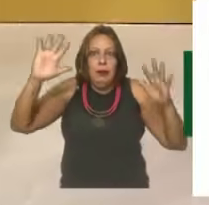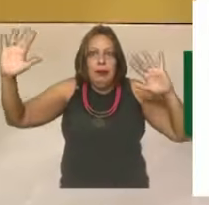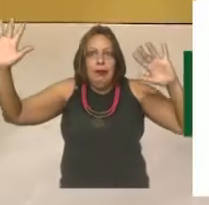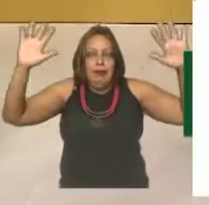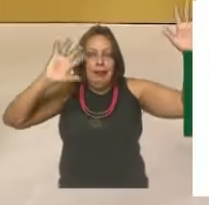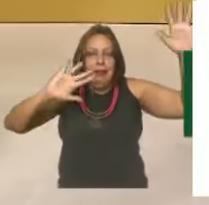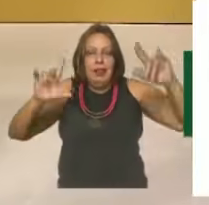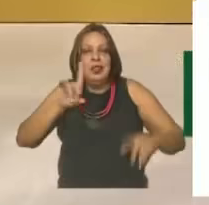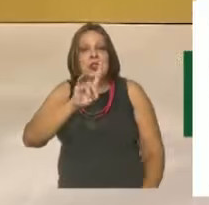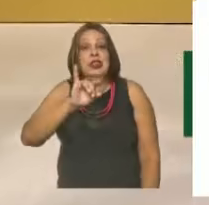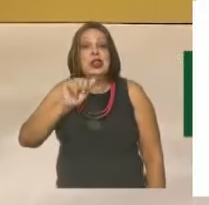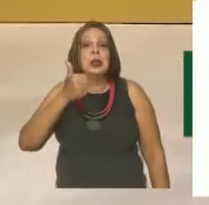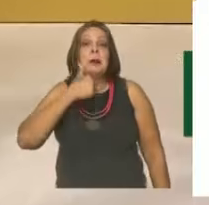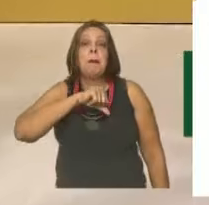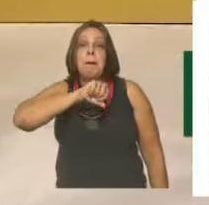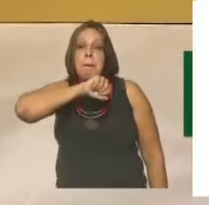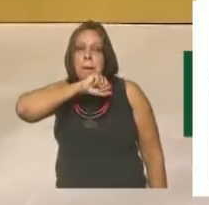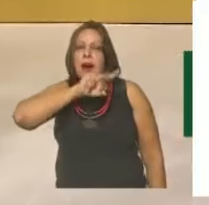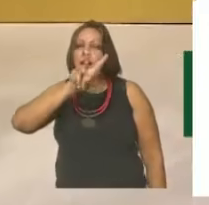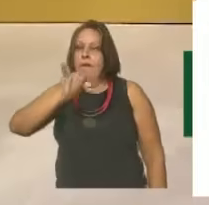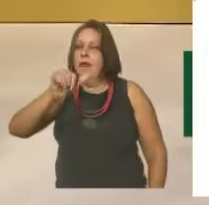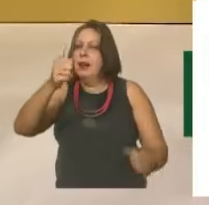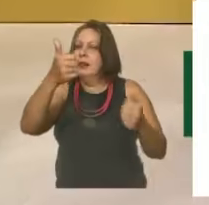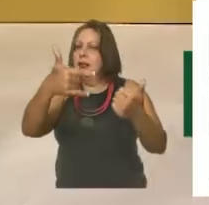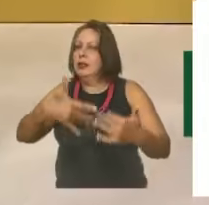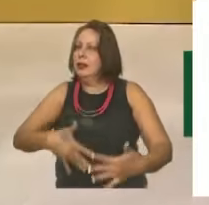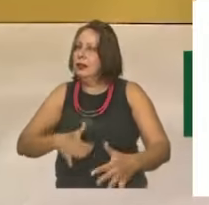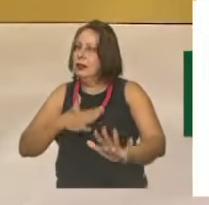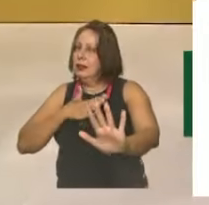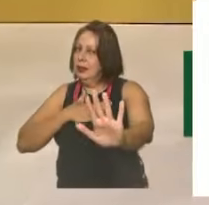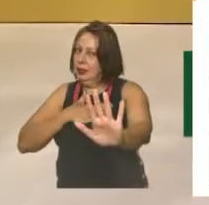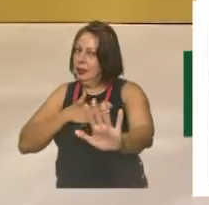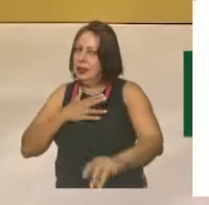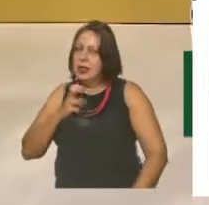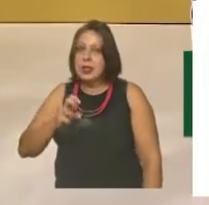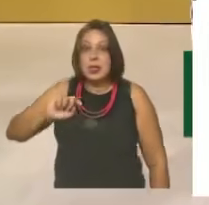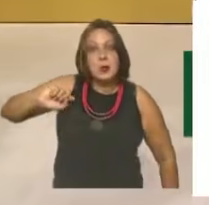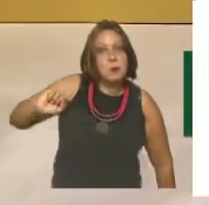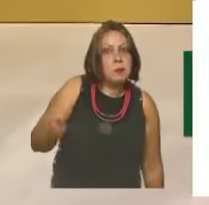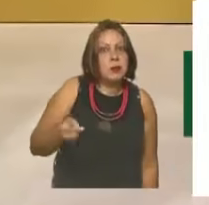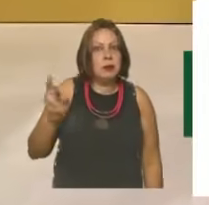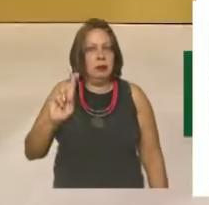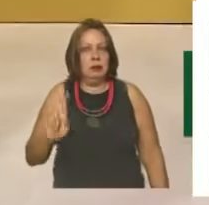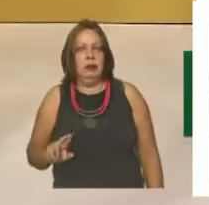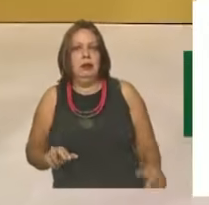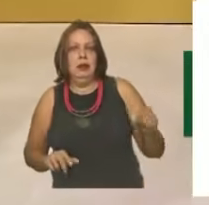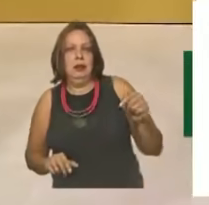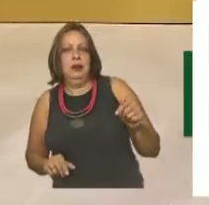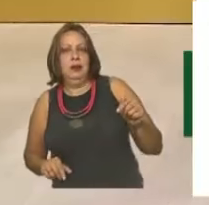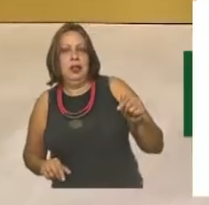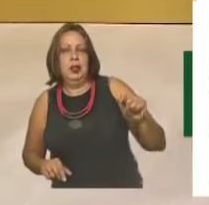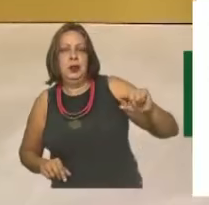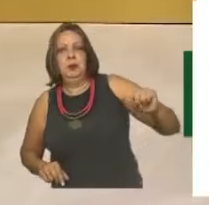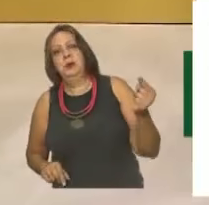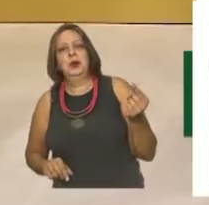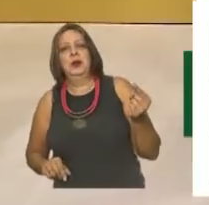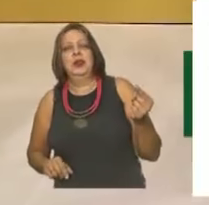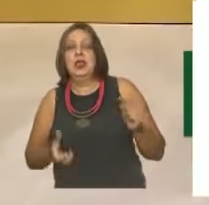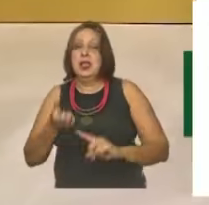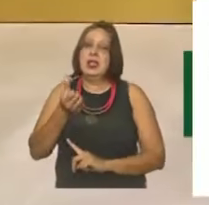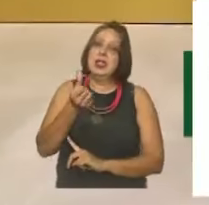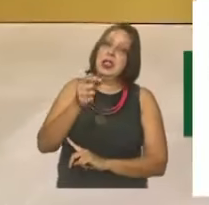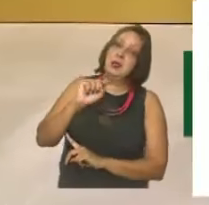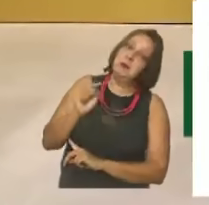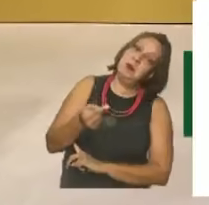Tudo isso no Dia das Mães, a gente volta a falar sobre isso já já, né? Ainda tem 5 mil no primeiro prêmio. É, 7 mil no segundo, não, terceiro, melhor, 6 mil